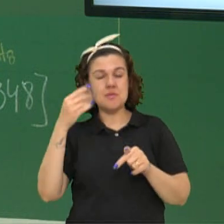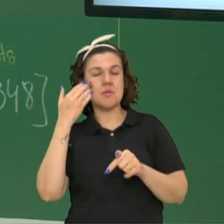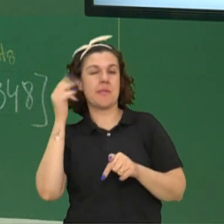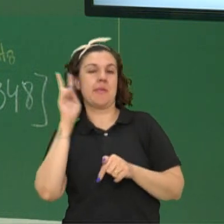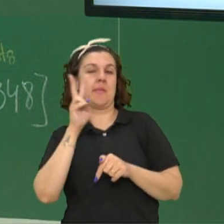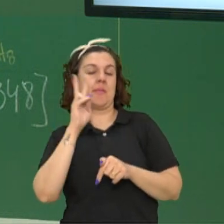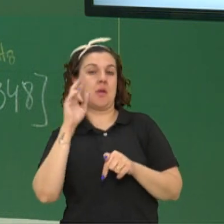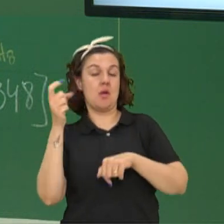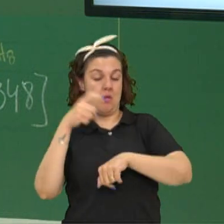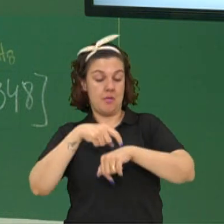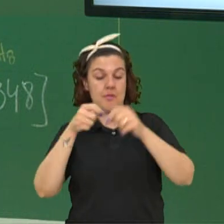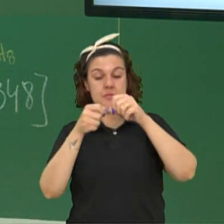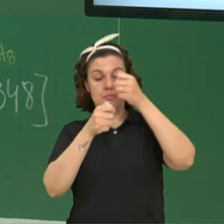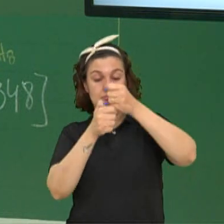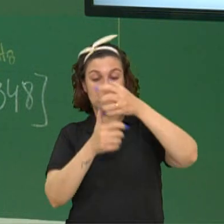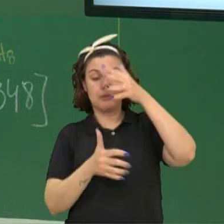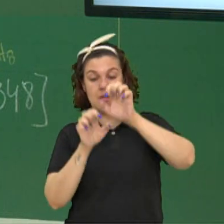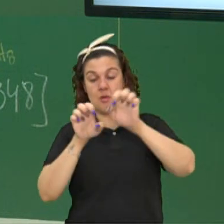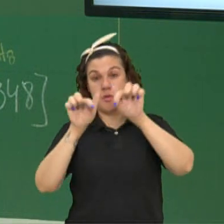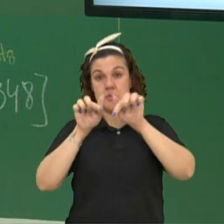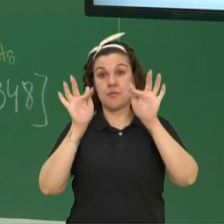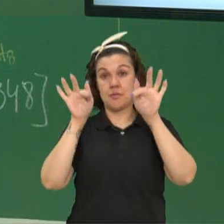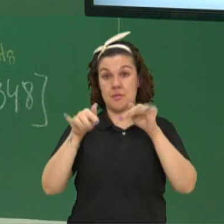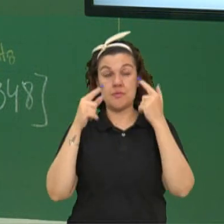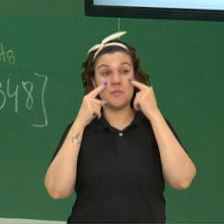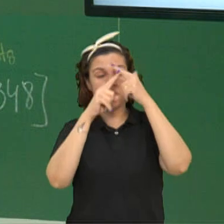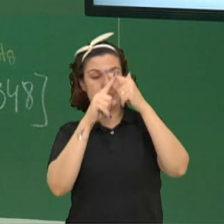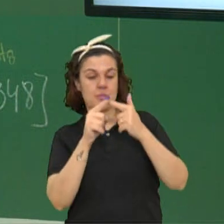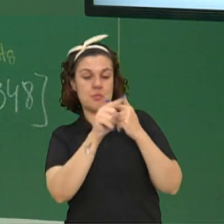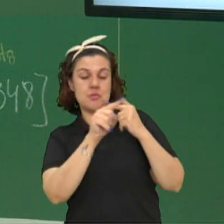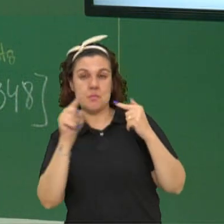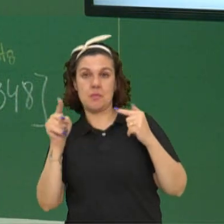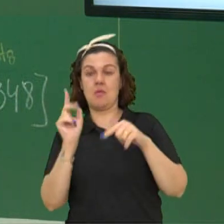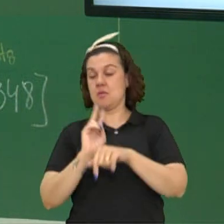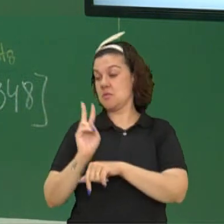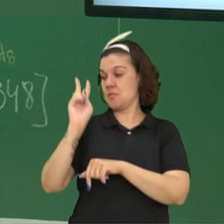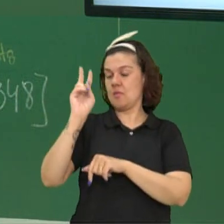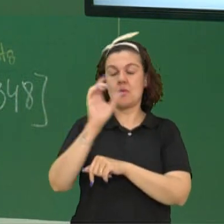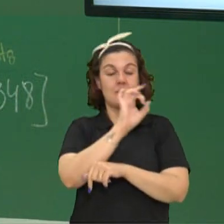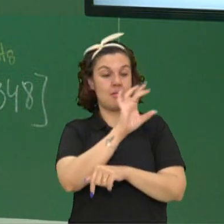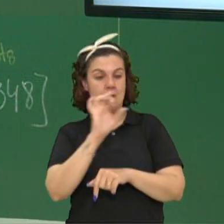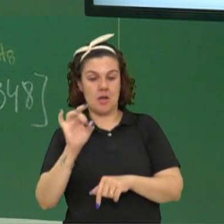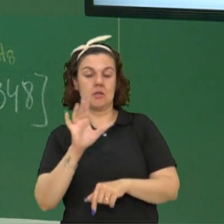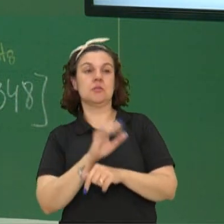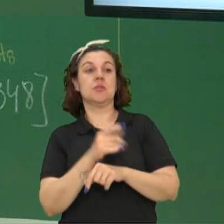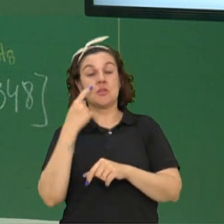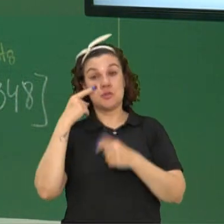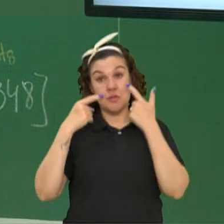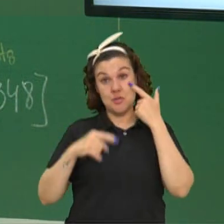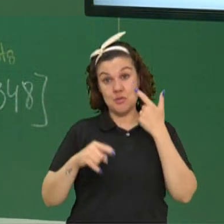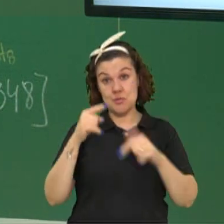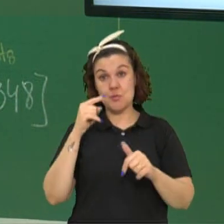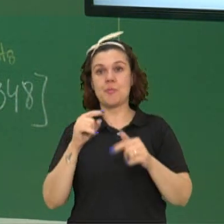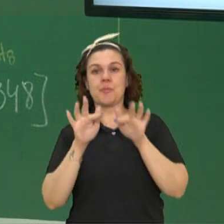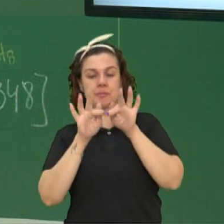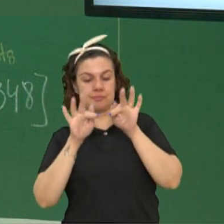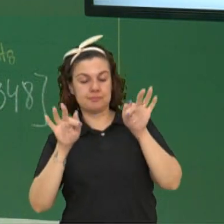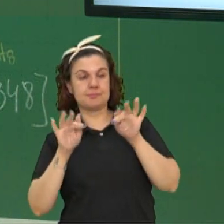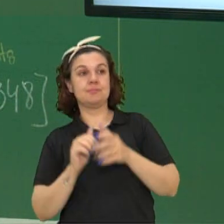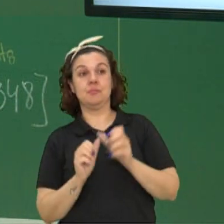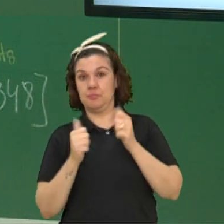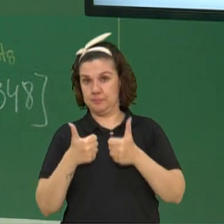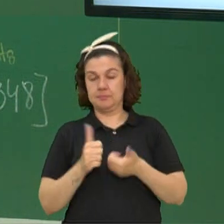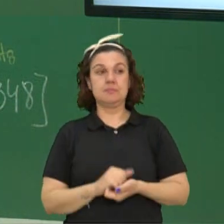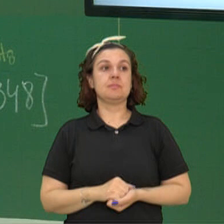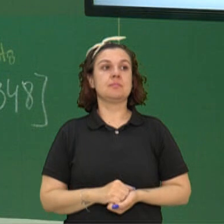que na hora de usar a equação final eu vou precisar multiplicar o valor da entalpia que eu descobri ali pelo coeficiente